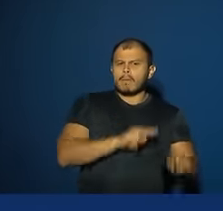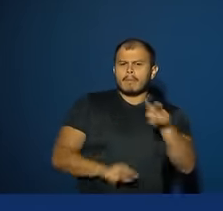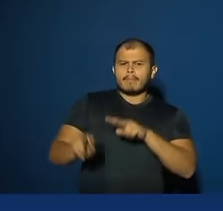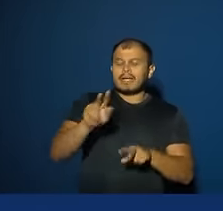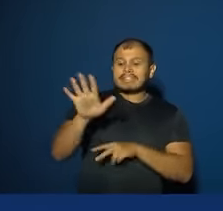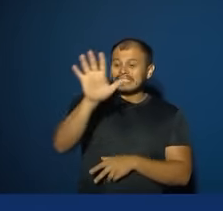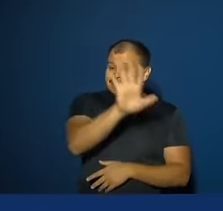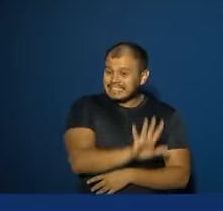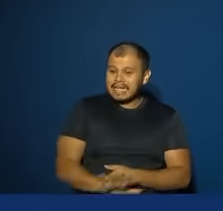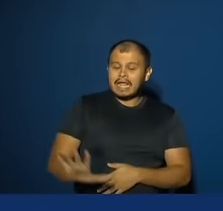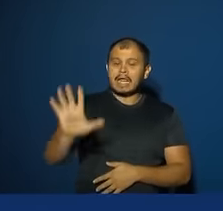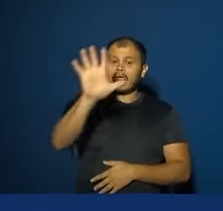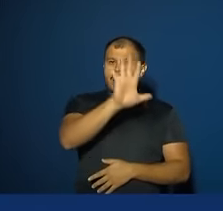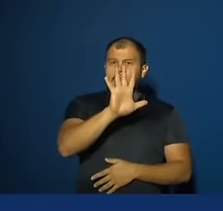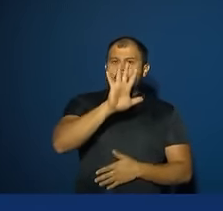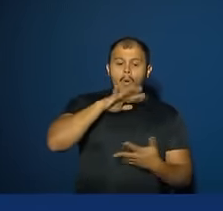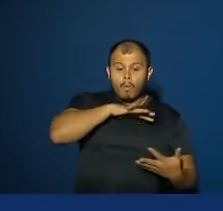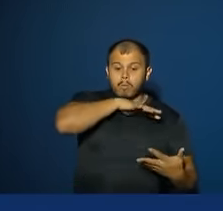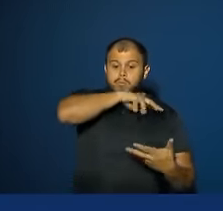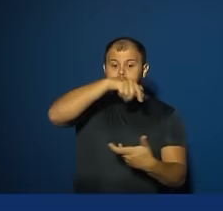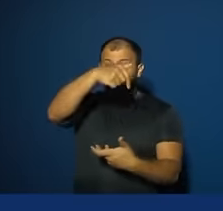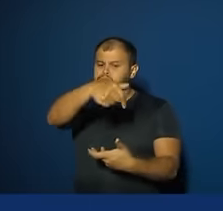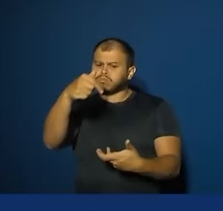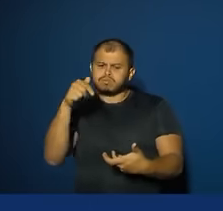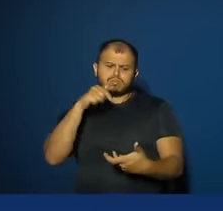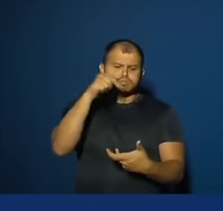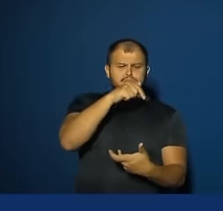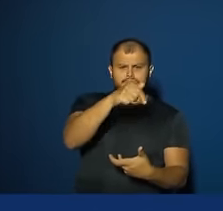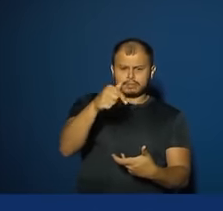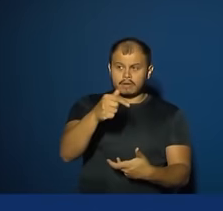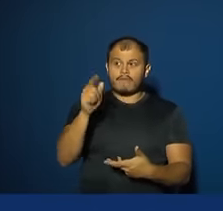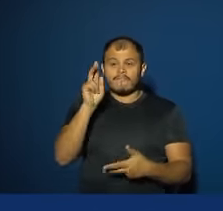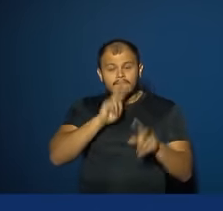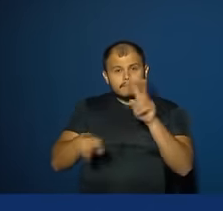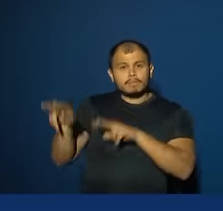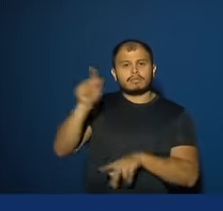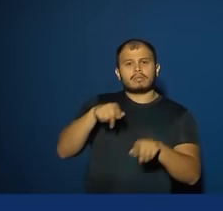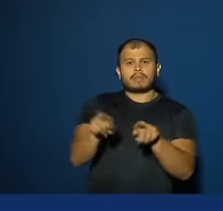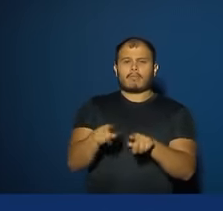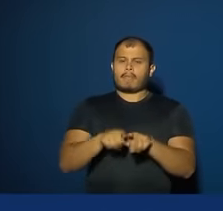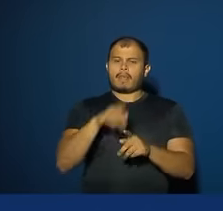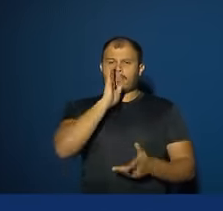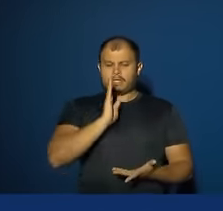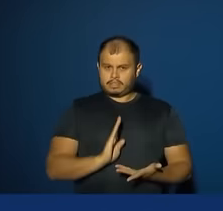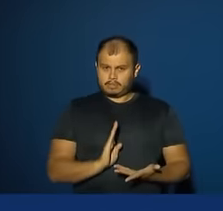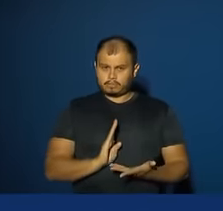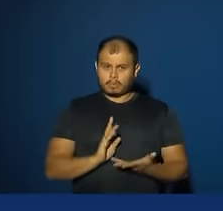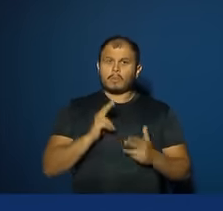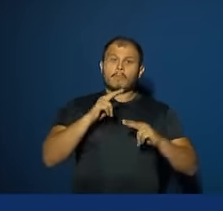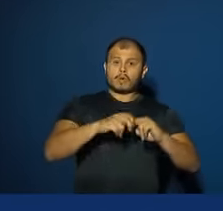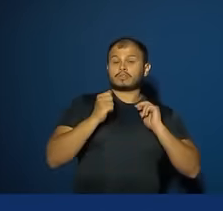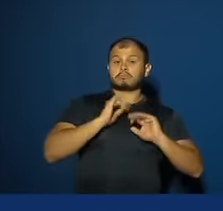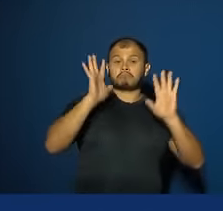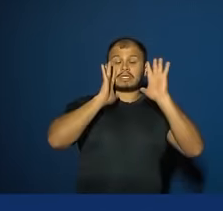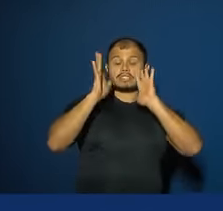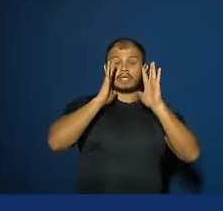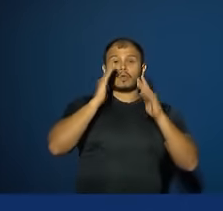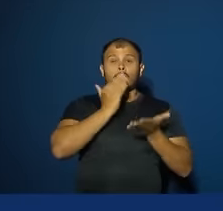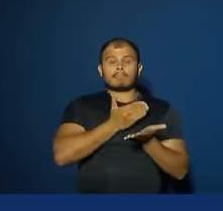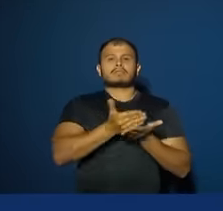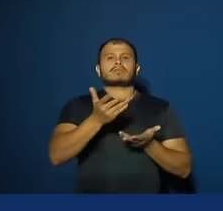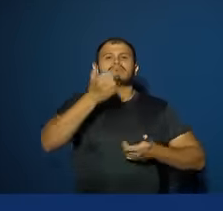geral Internacional e particularmente do ponto de vista aqui do Brasil então eu tava pensando da gente conversar inicialmente sobre o nosso